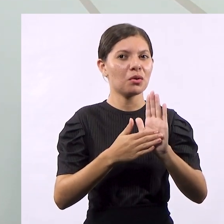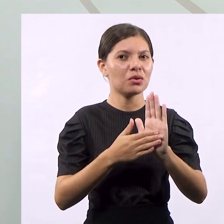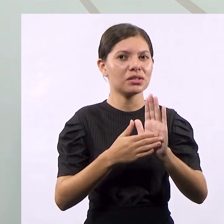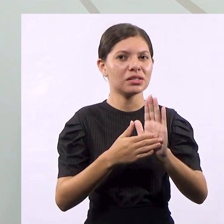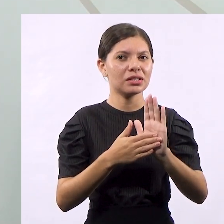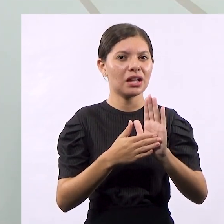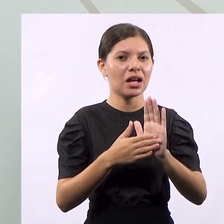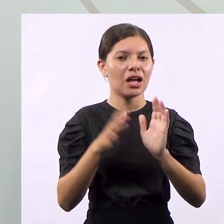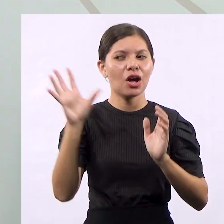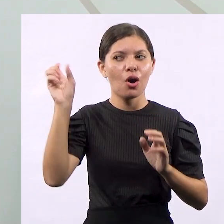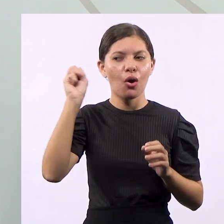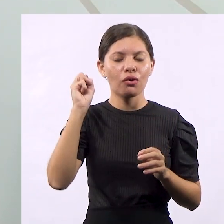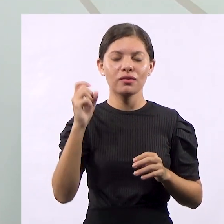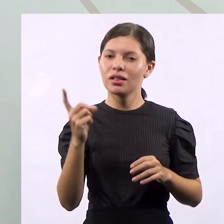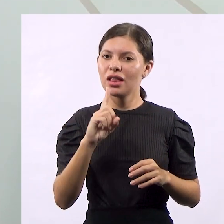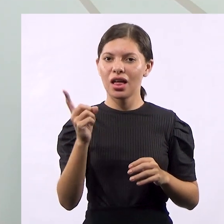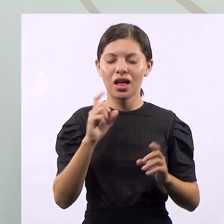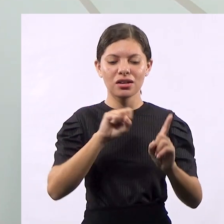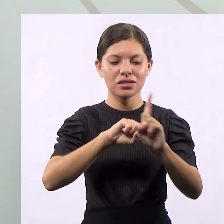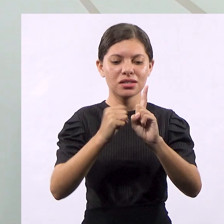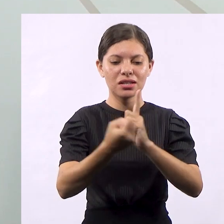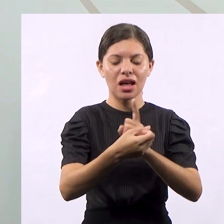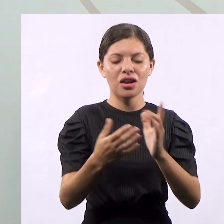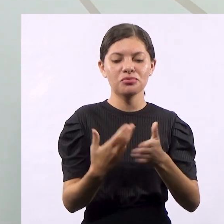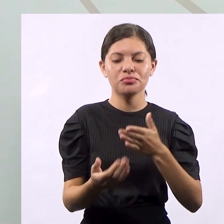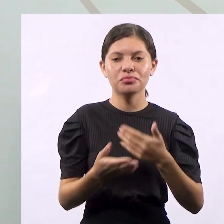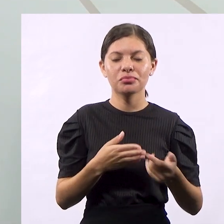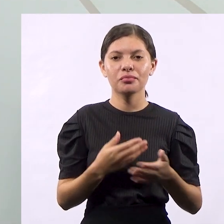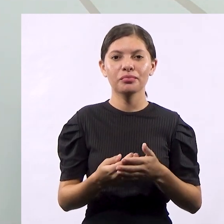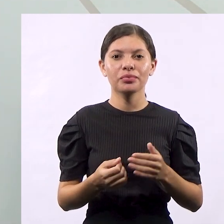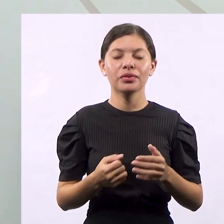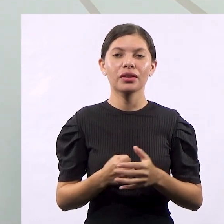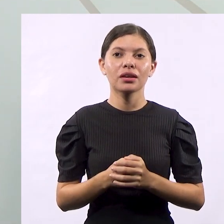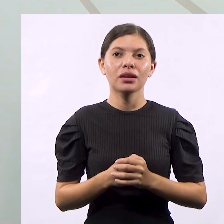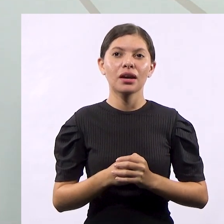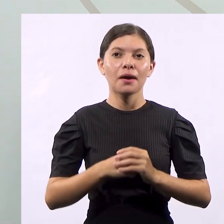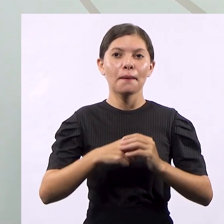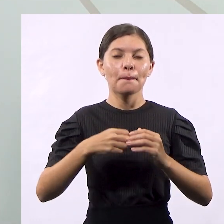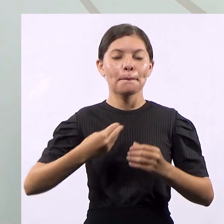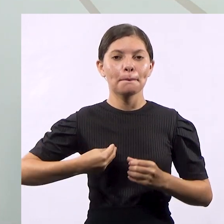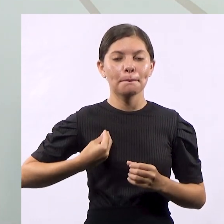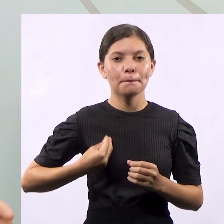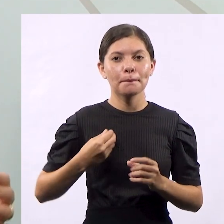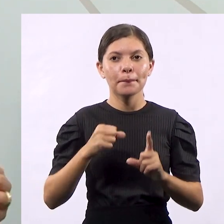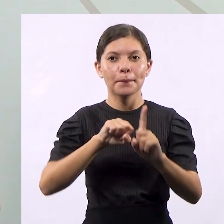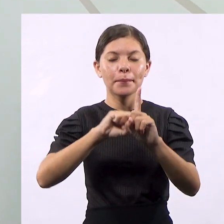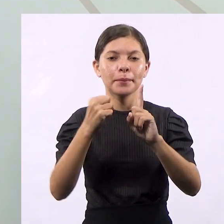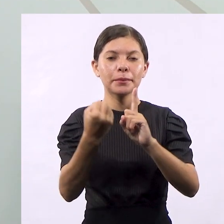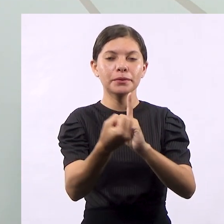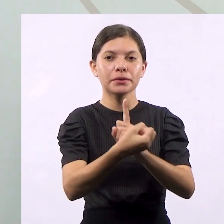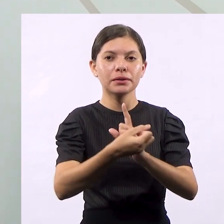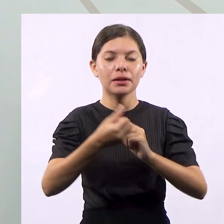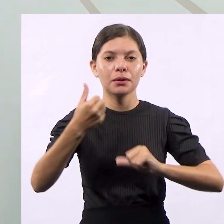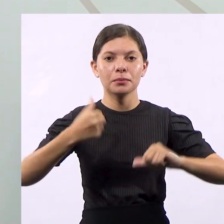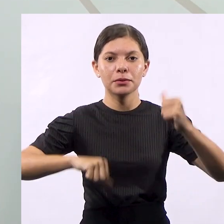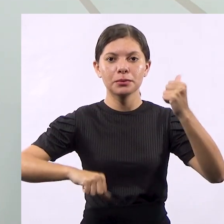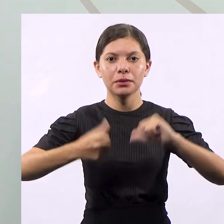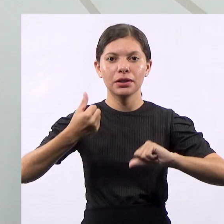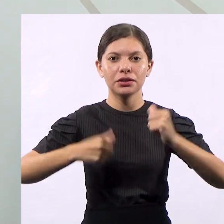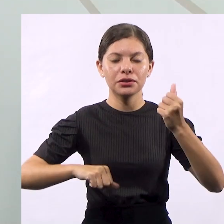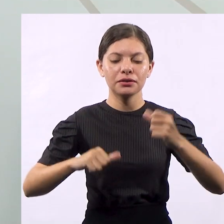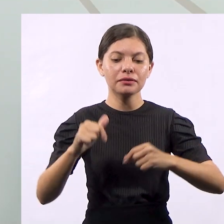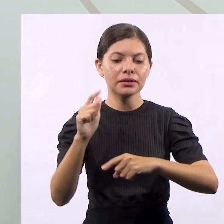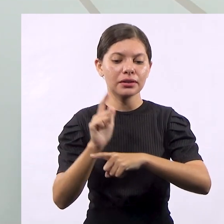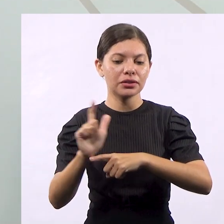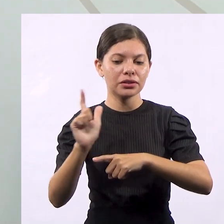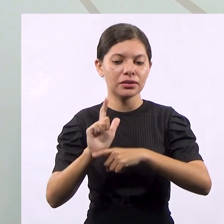proposta pronta e não ouve a comunidade. E a comunidade, se é uma participação social, se é uma perspectiva da gestão